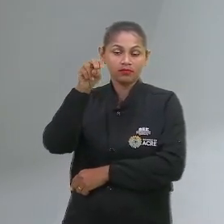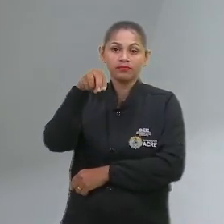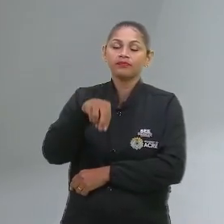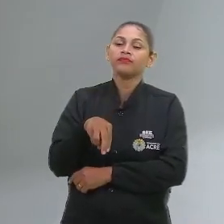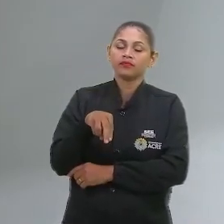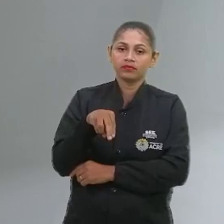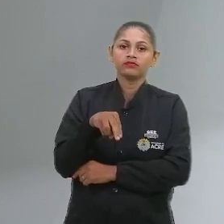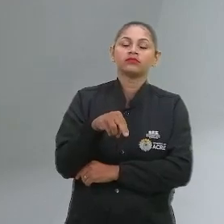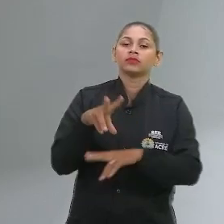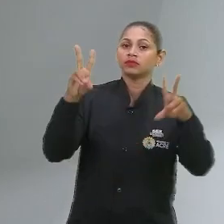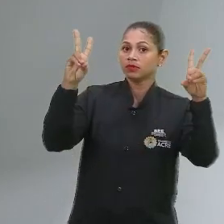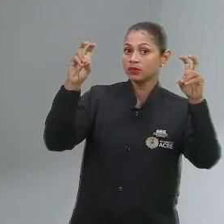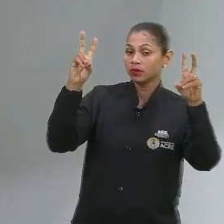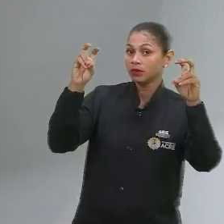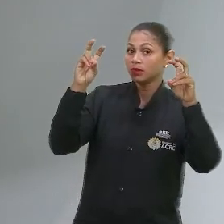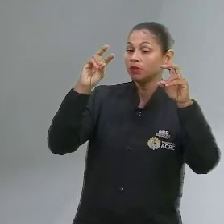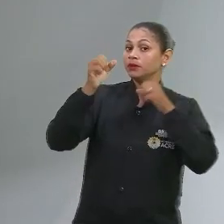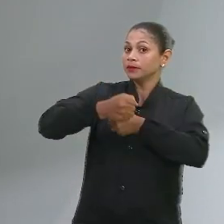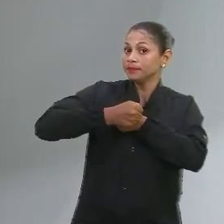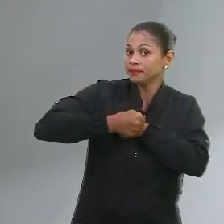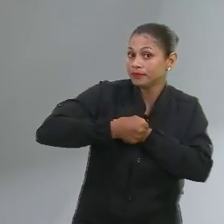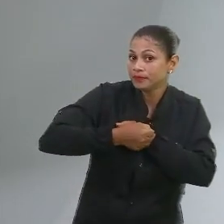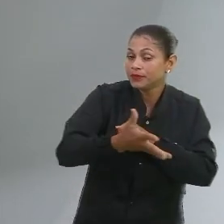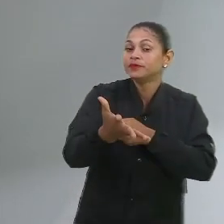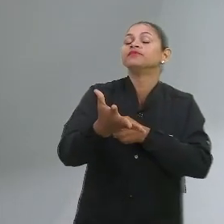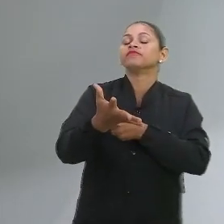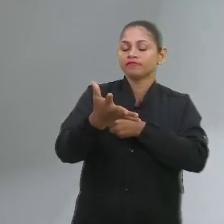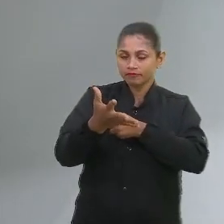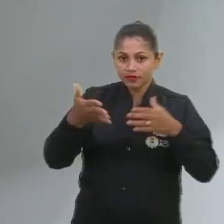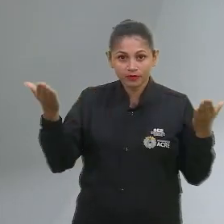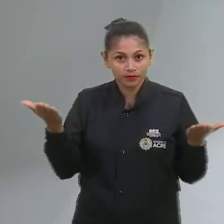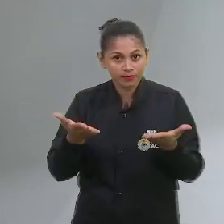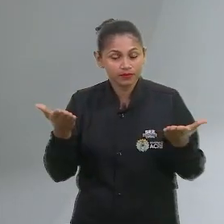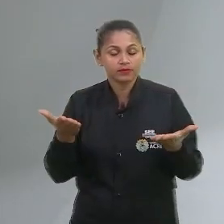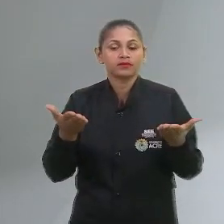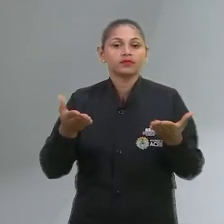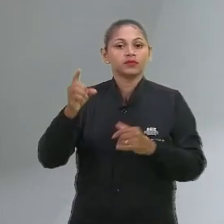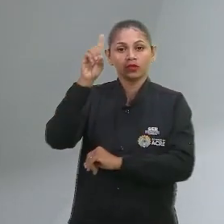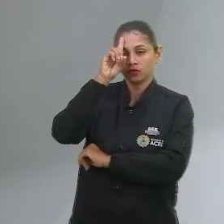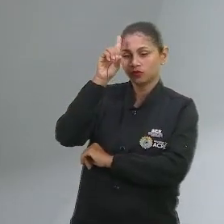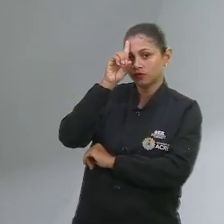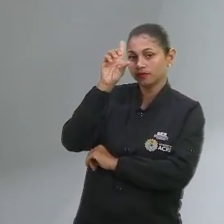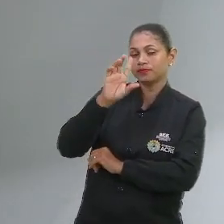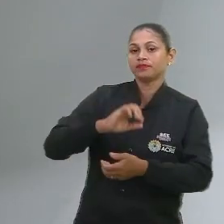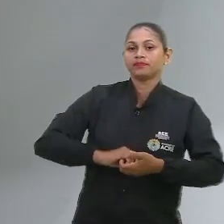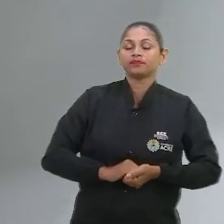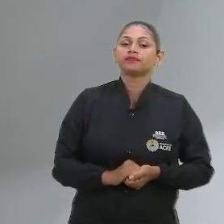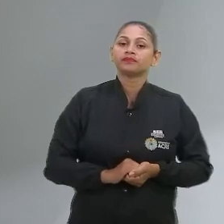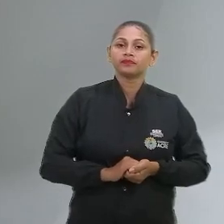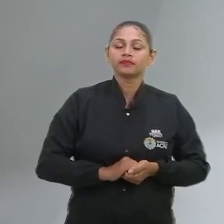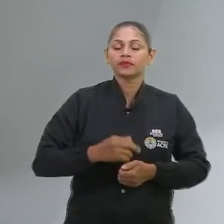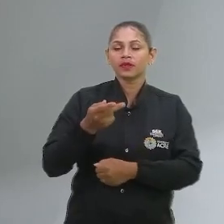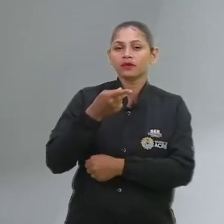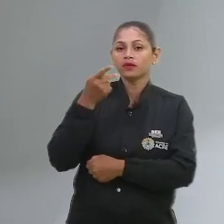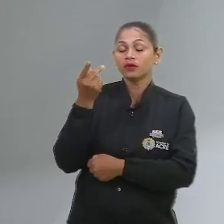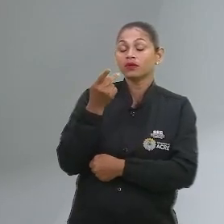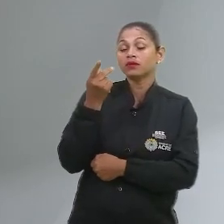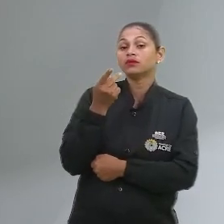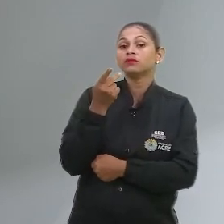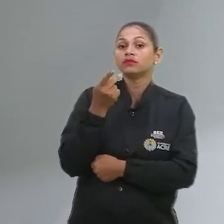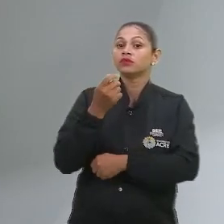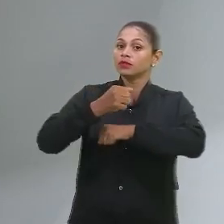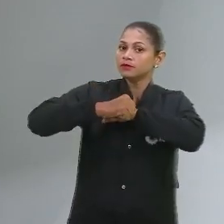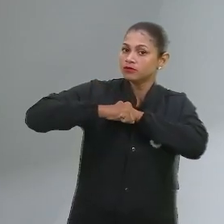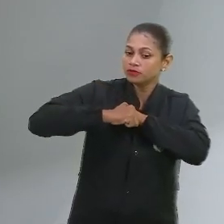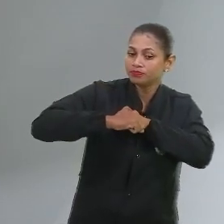assunto das mídias, que é super atual, super presente no nosso cotidiano. E nós vamos falar de mídias alternativas